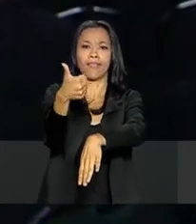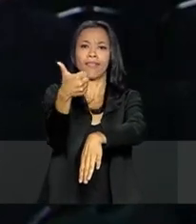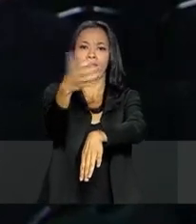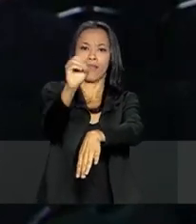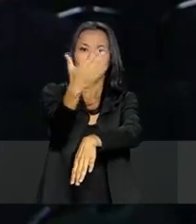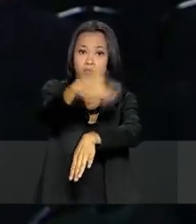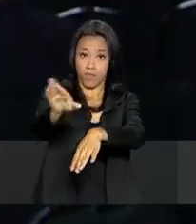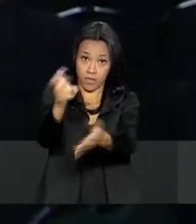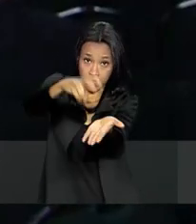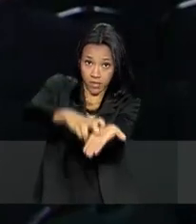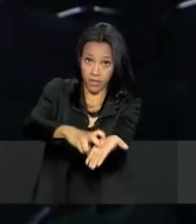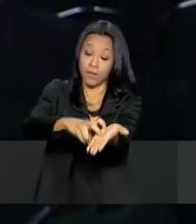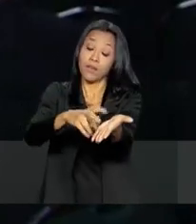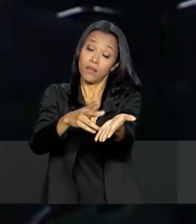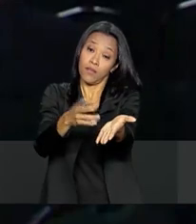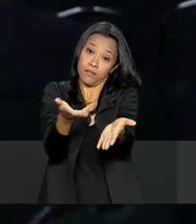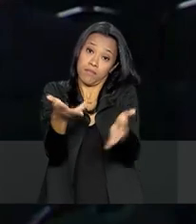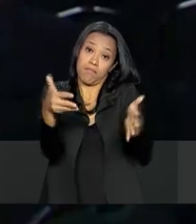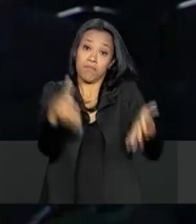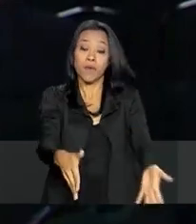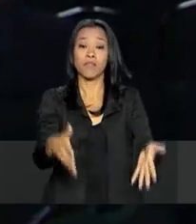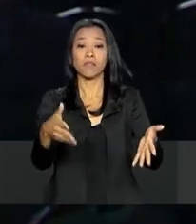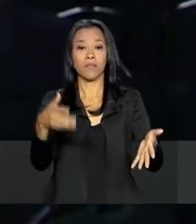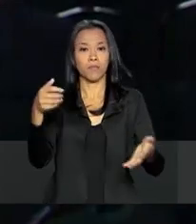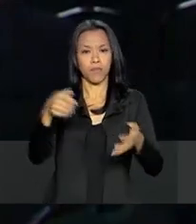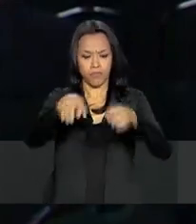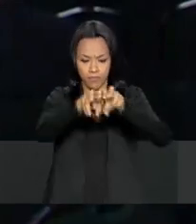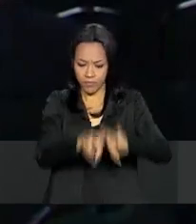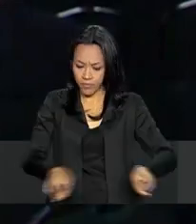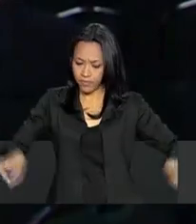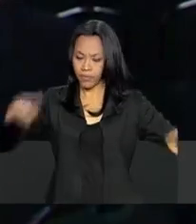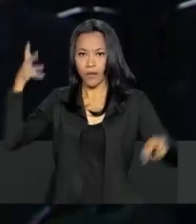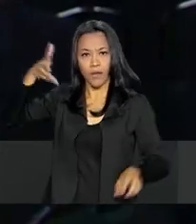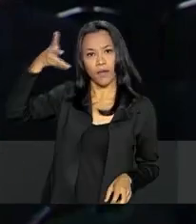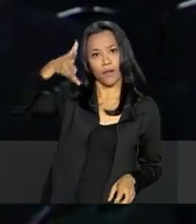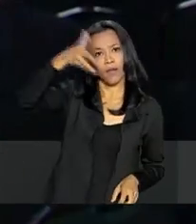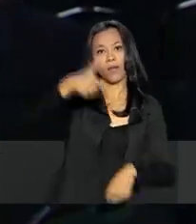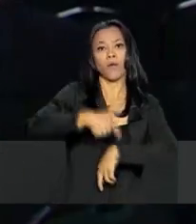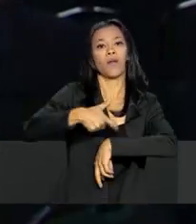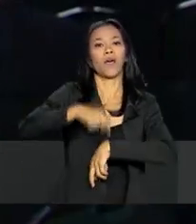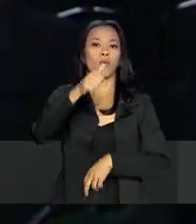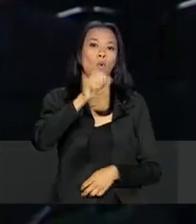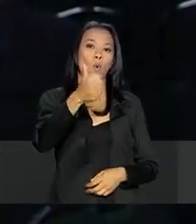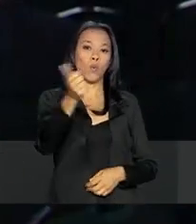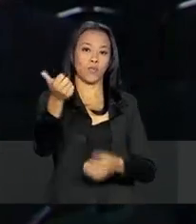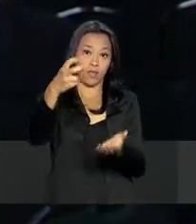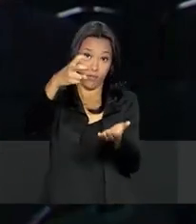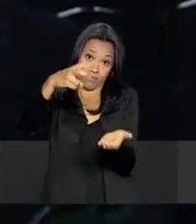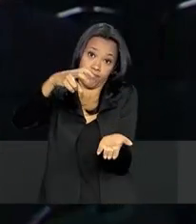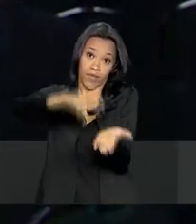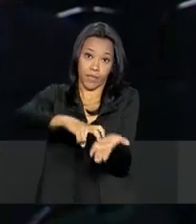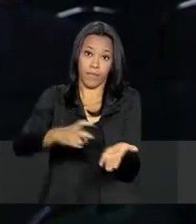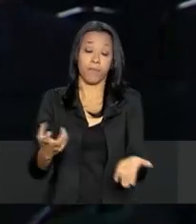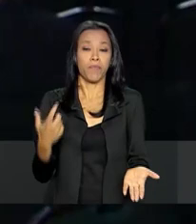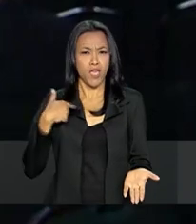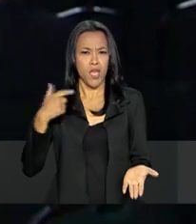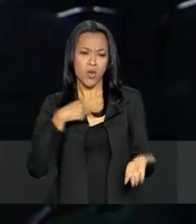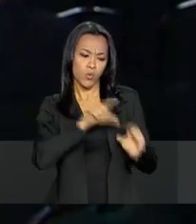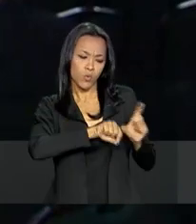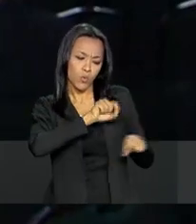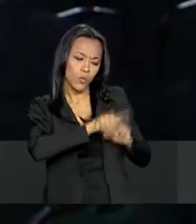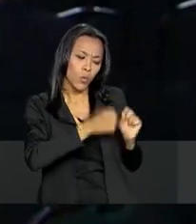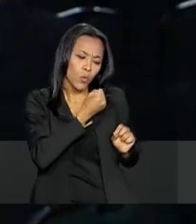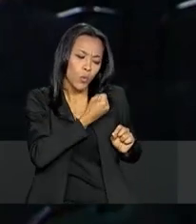10h30 da manhã e participe do painel de honra às 11 horas da manhã. Eu separei alguns números para falar